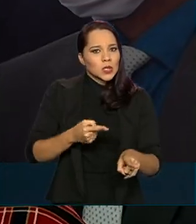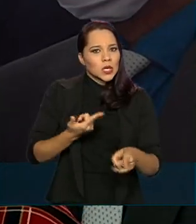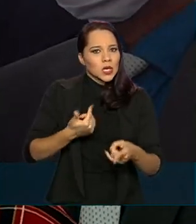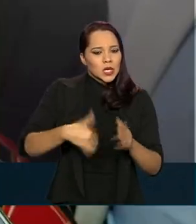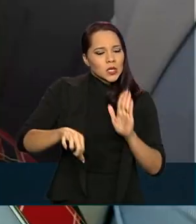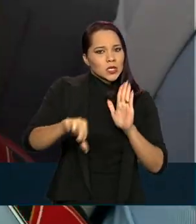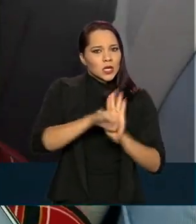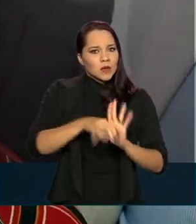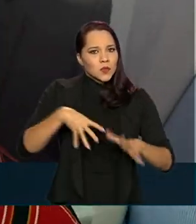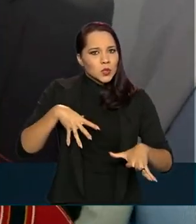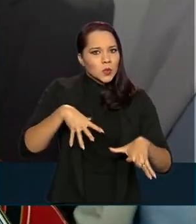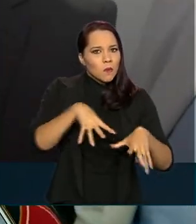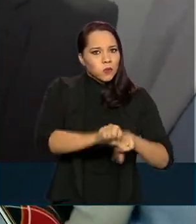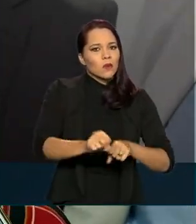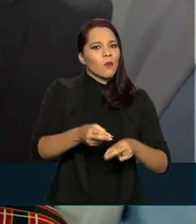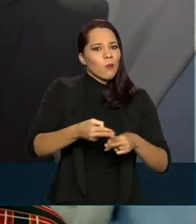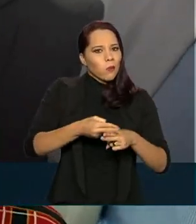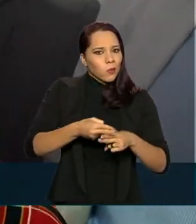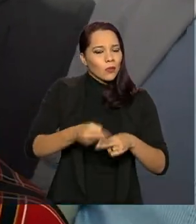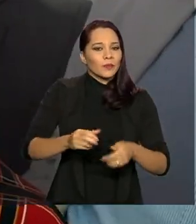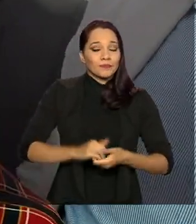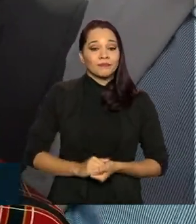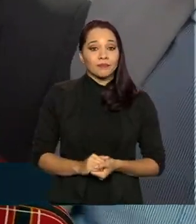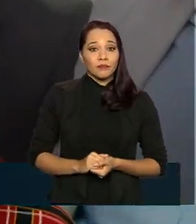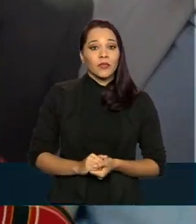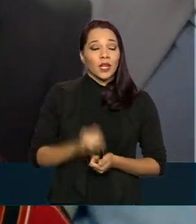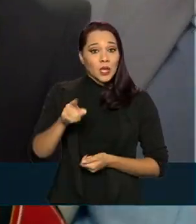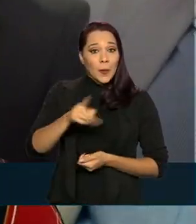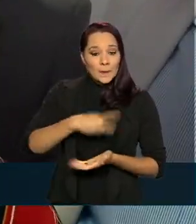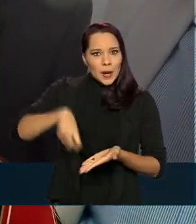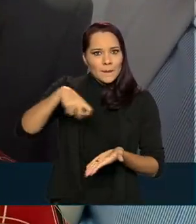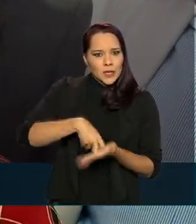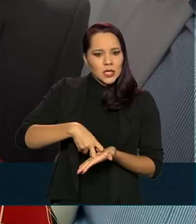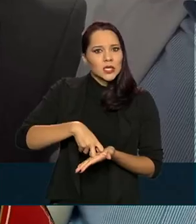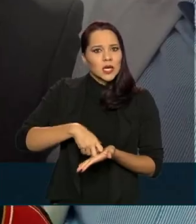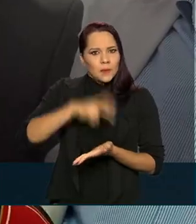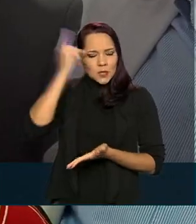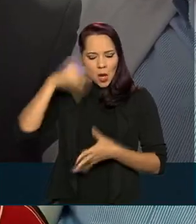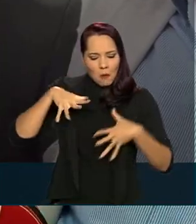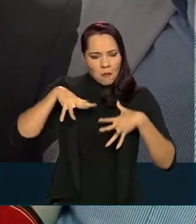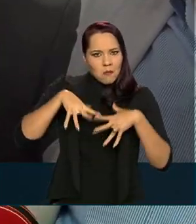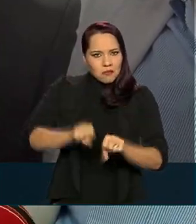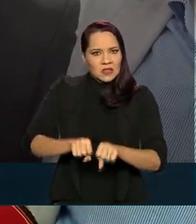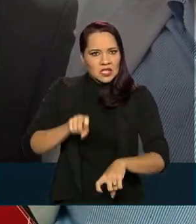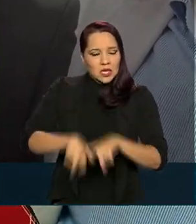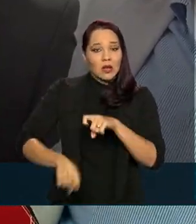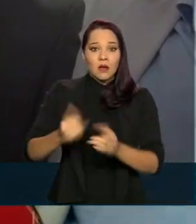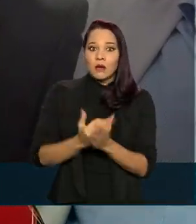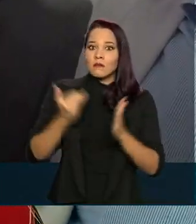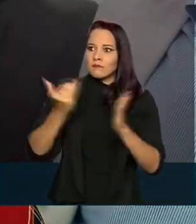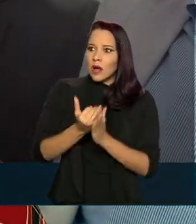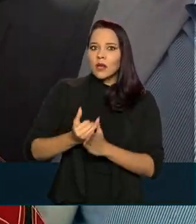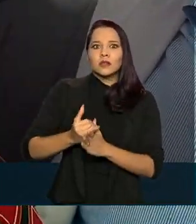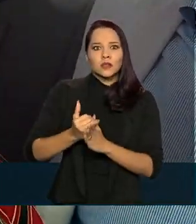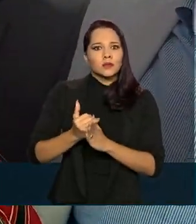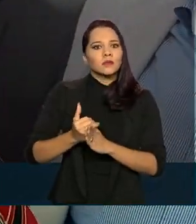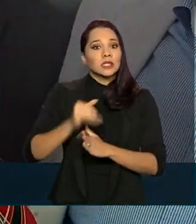pedofilia. Para agravar a pena do pedófilo, do abusador, quando ele for um líder religioso,